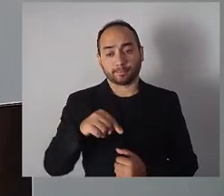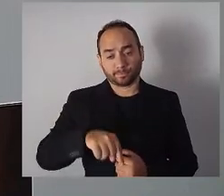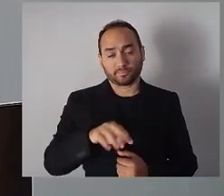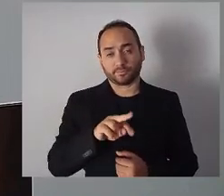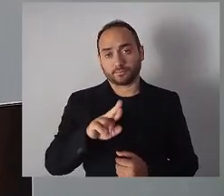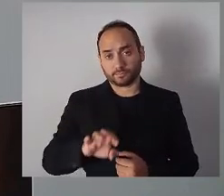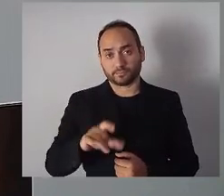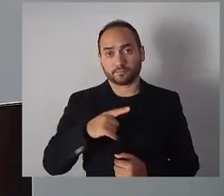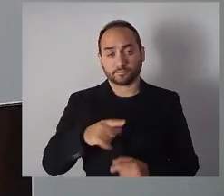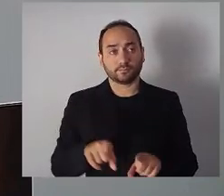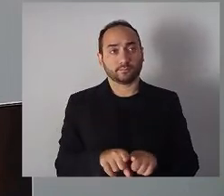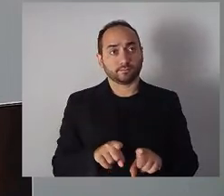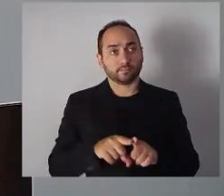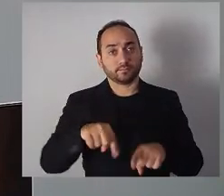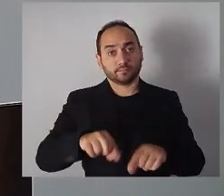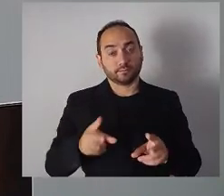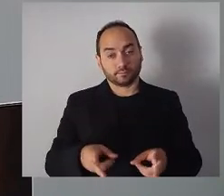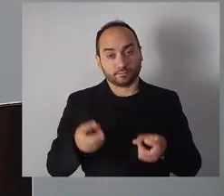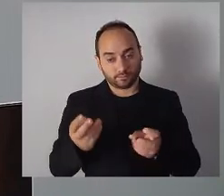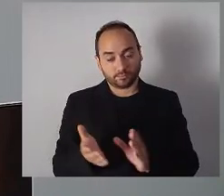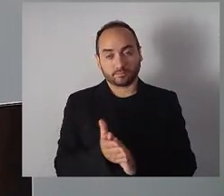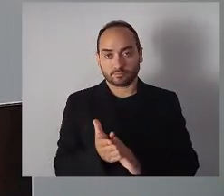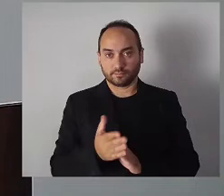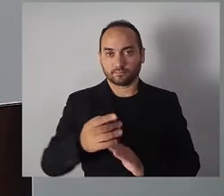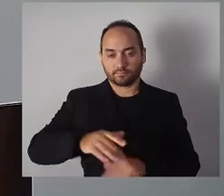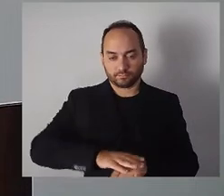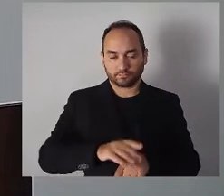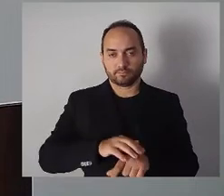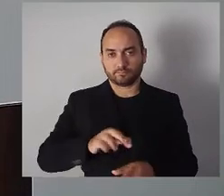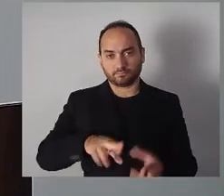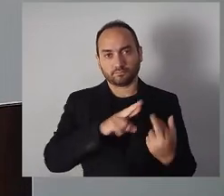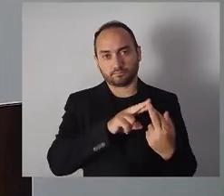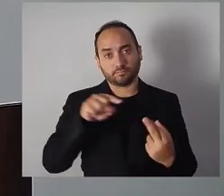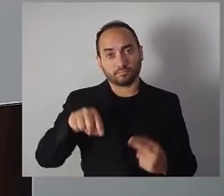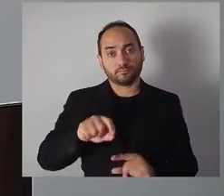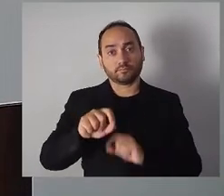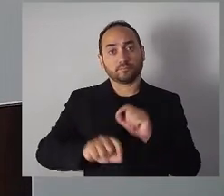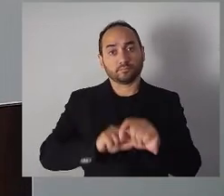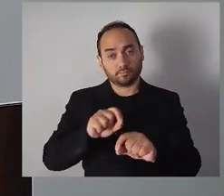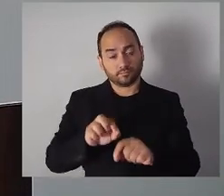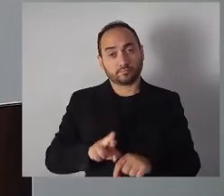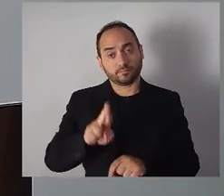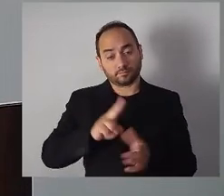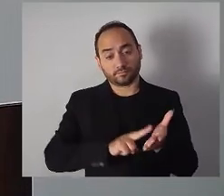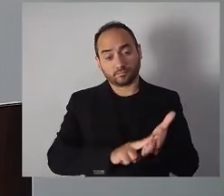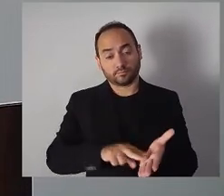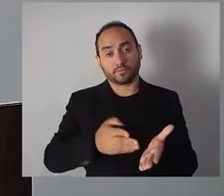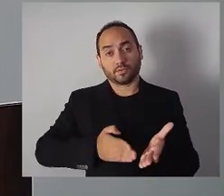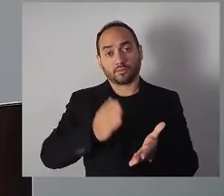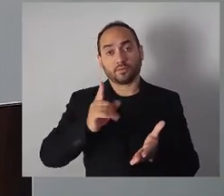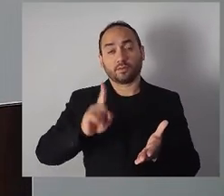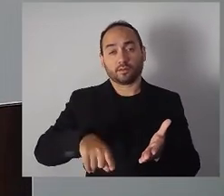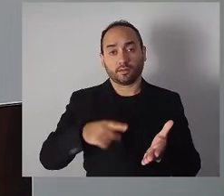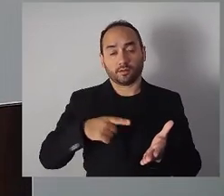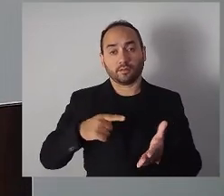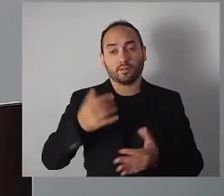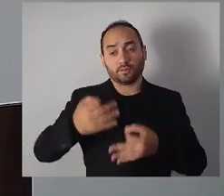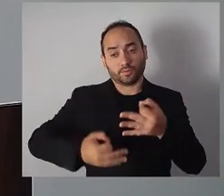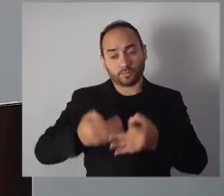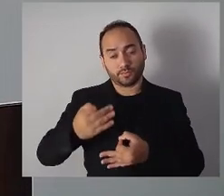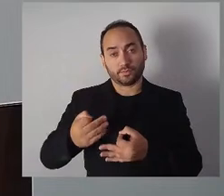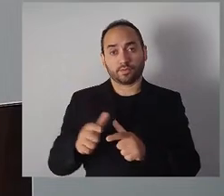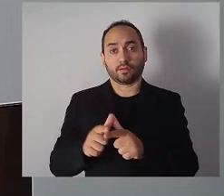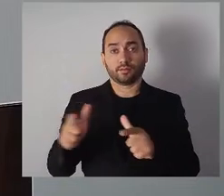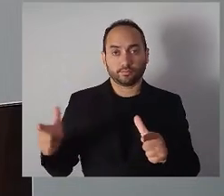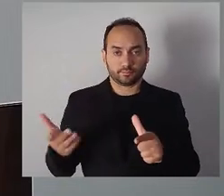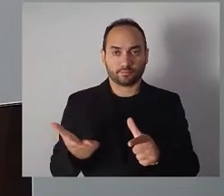vez, também reconheceu que a competência para analisar a validade da carta é da justiça comum, tendo em